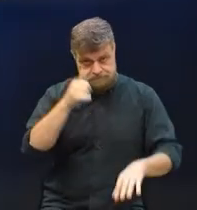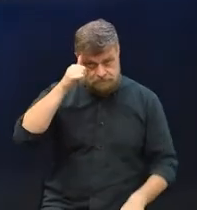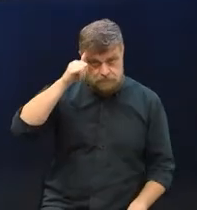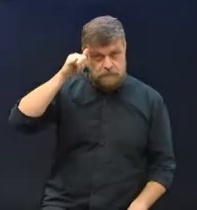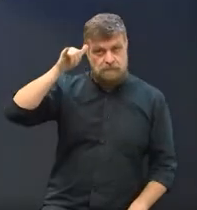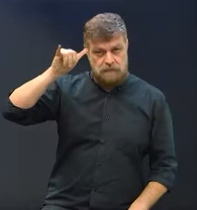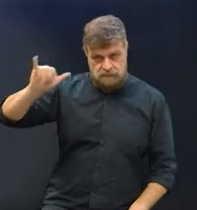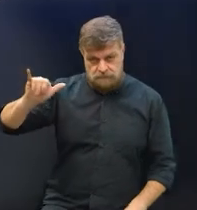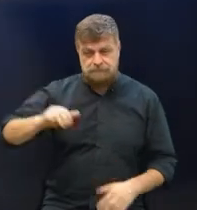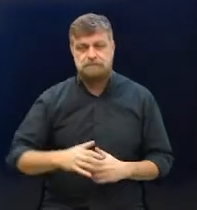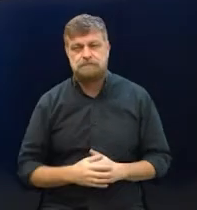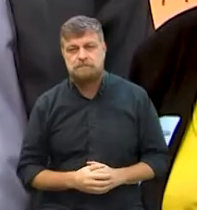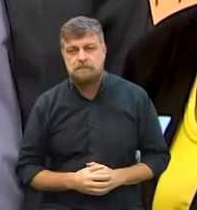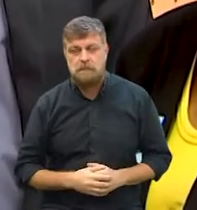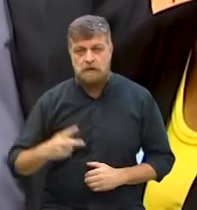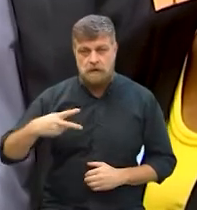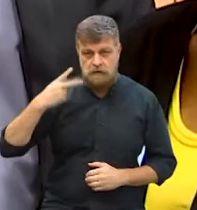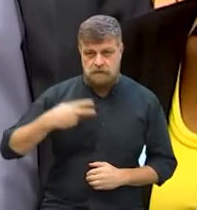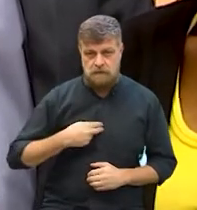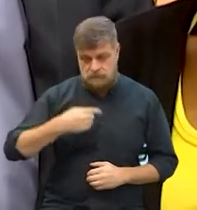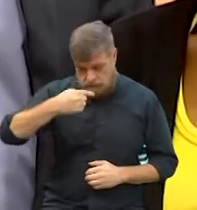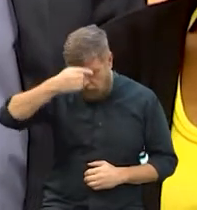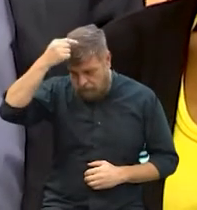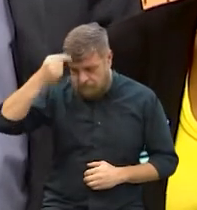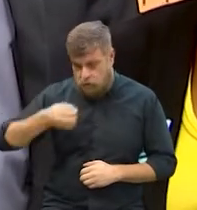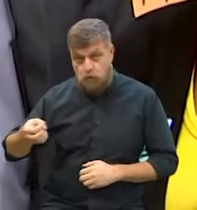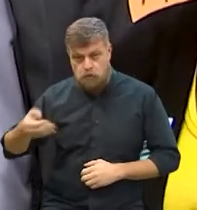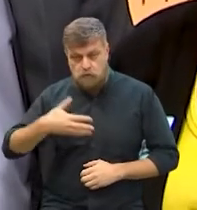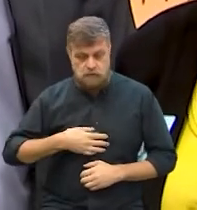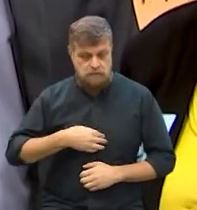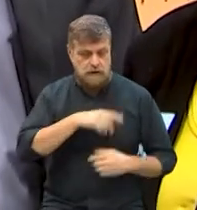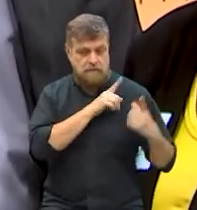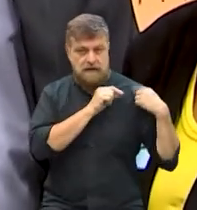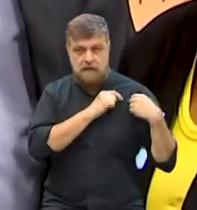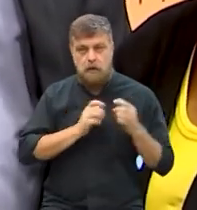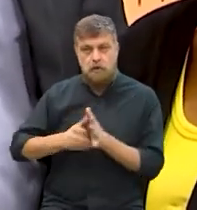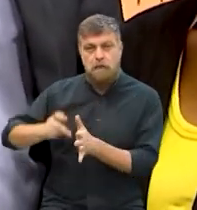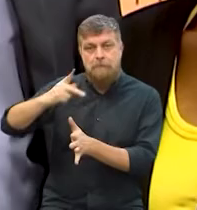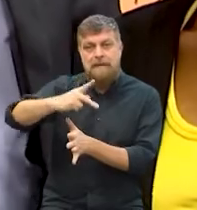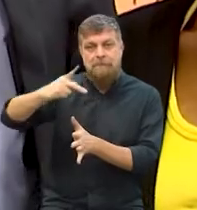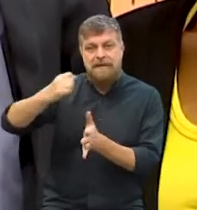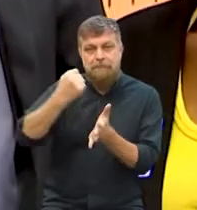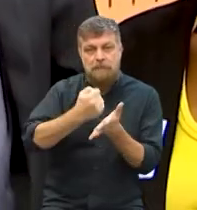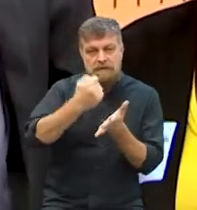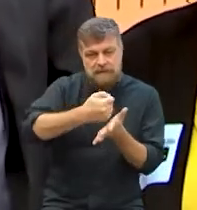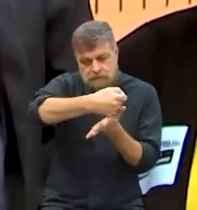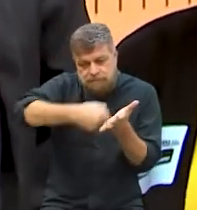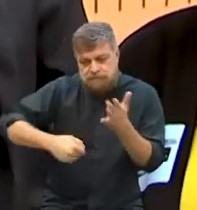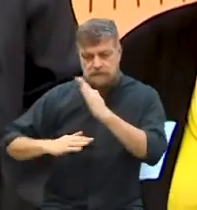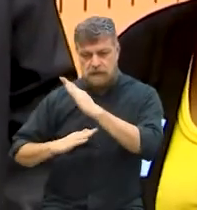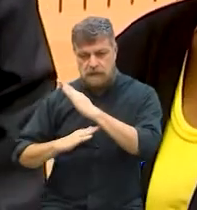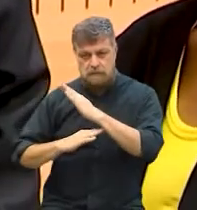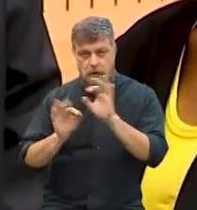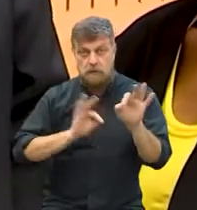das escolas municipais de ensino. Os vereadores Paulo Gaspar do Novo e Major Jaime do PP protocolaram na Câmara de Campinas